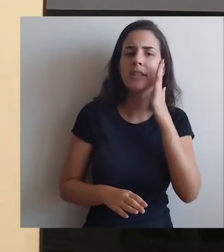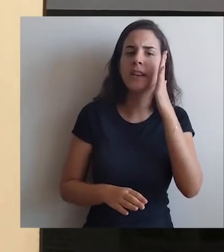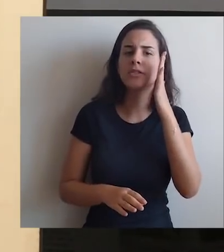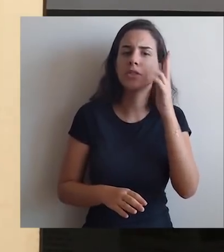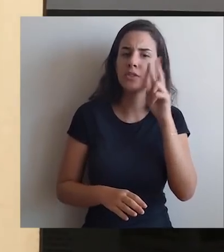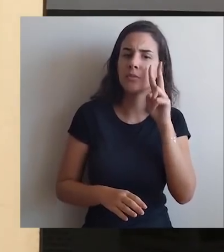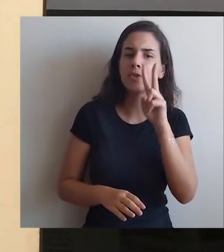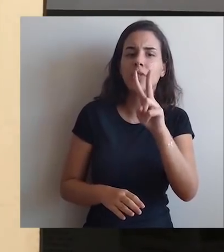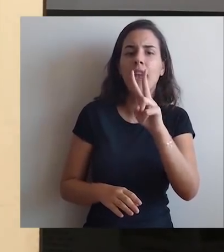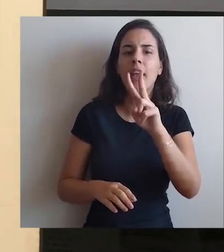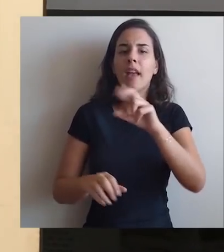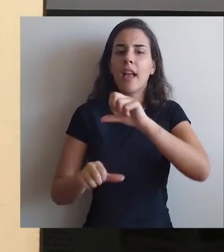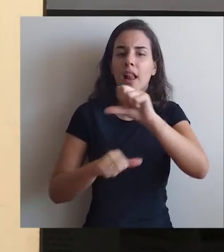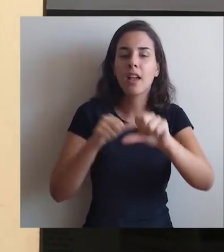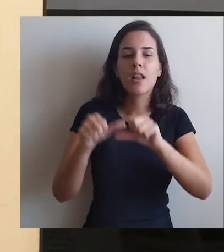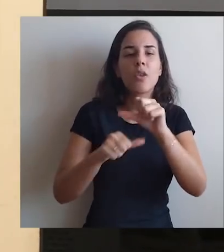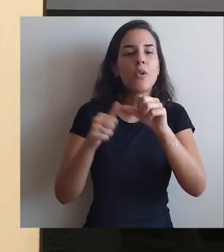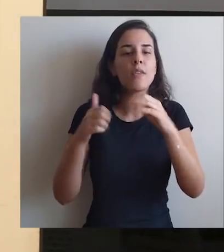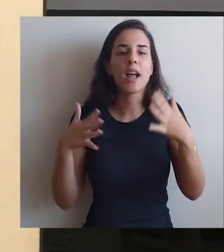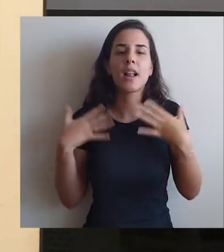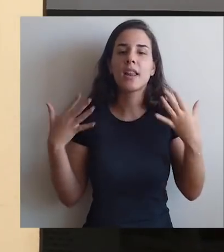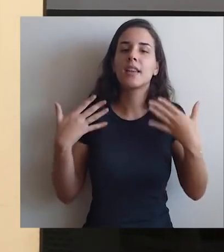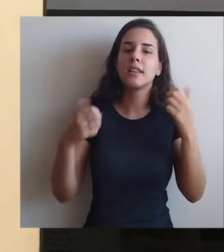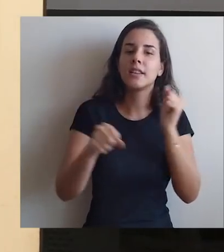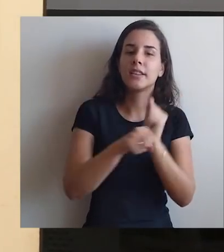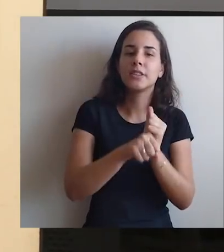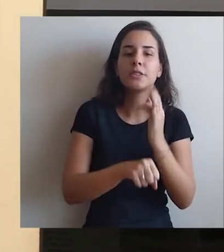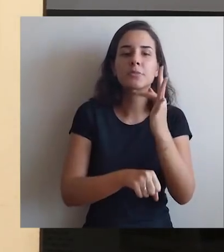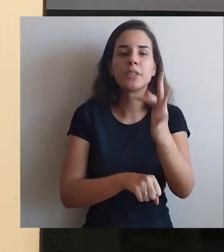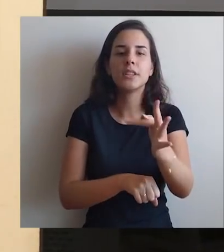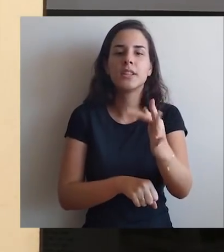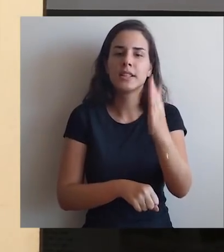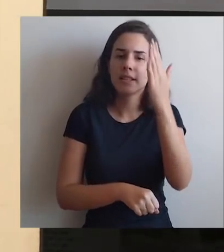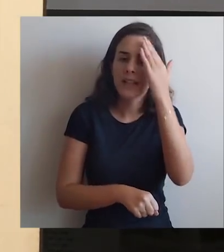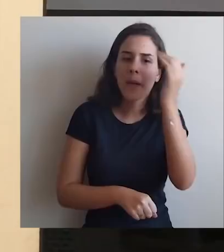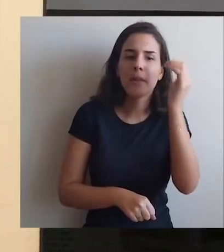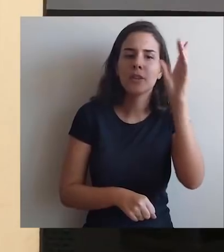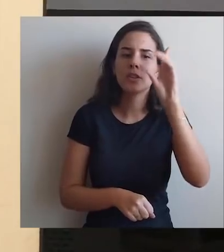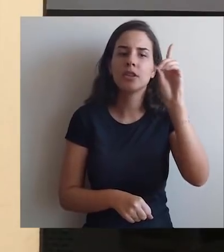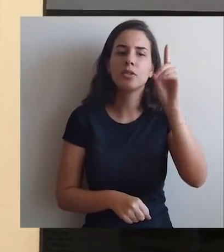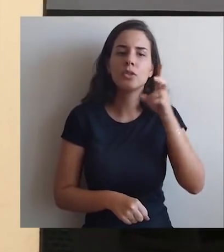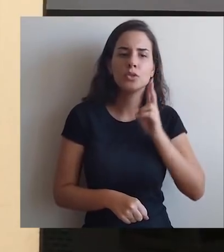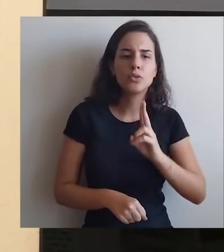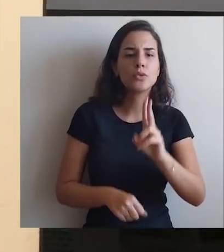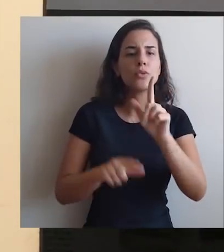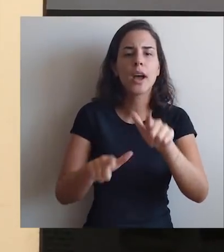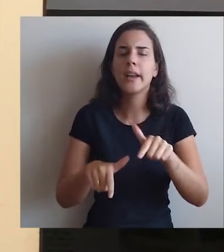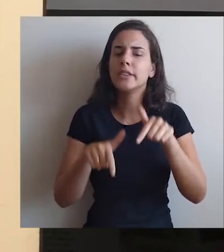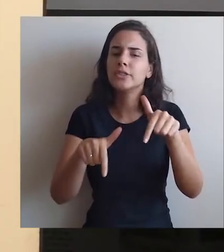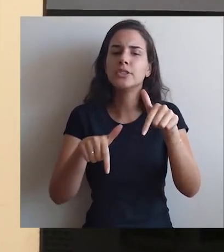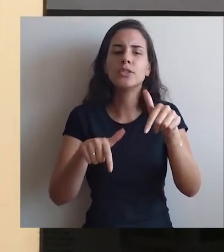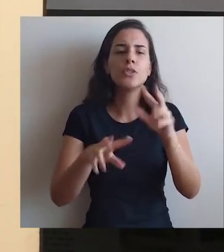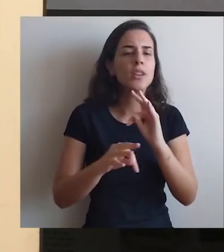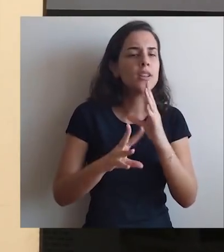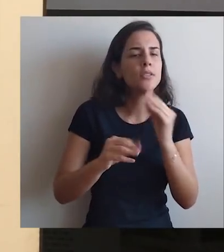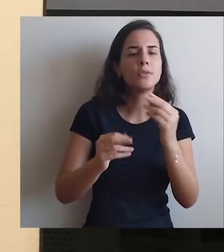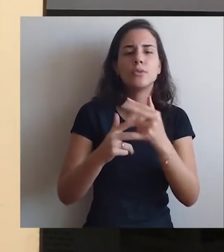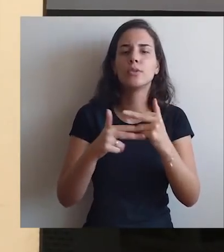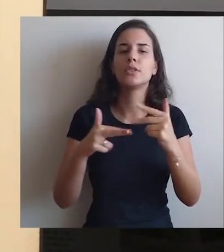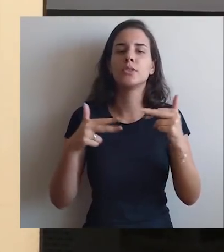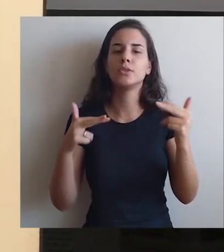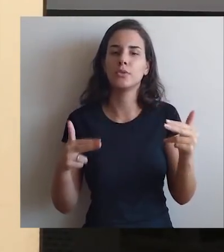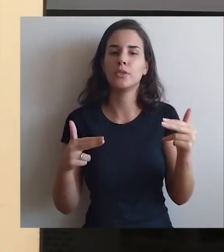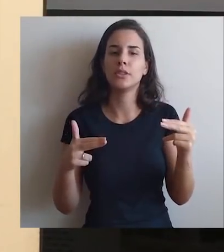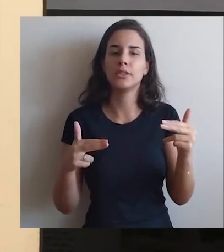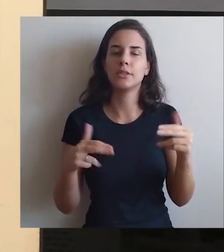vamos encontrar. Mas essa palavra que nós vamos ouvir é uma palavra que também nos renova a alegria e a esperança,